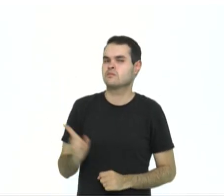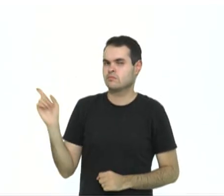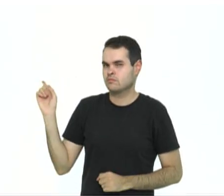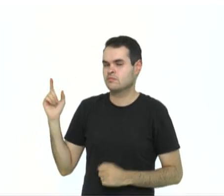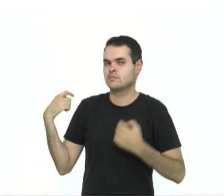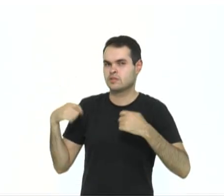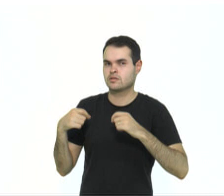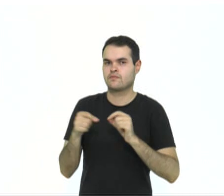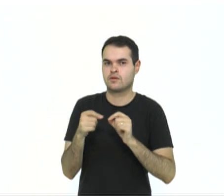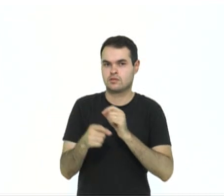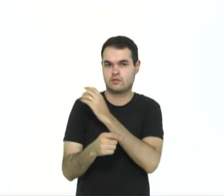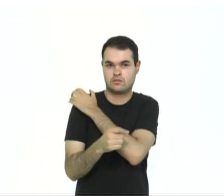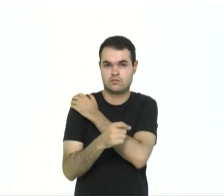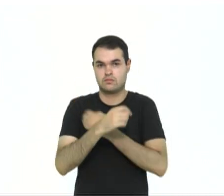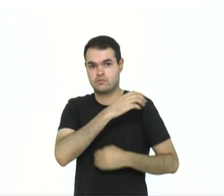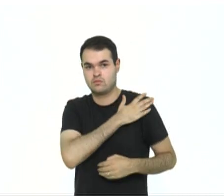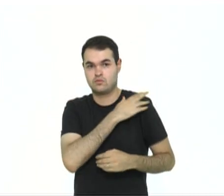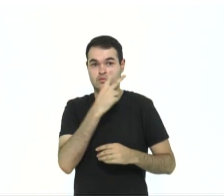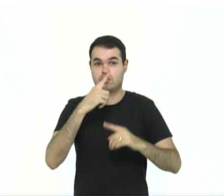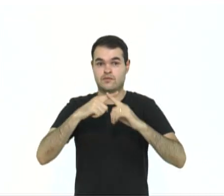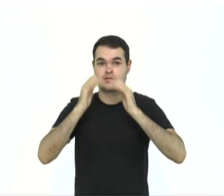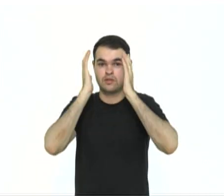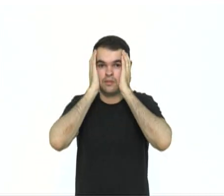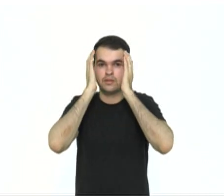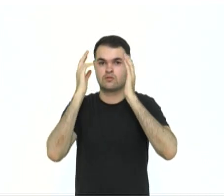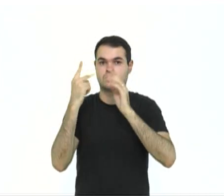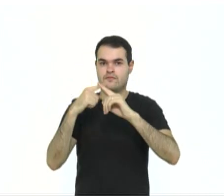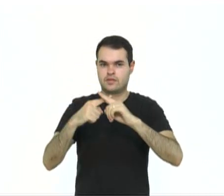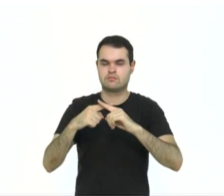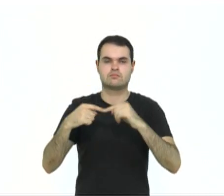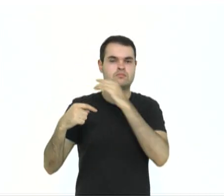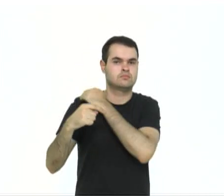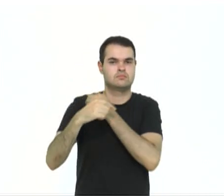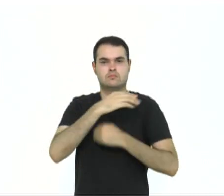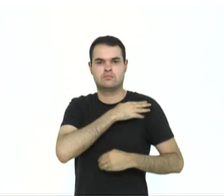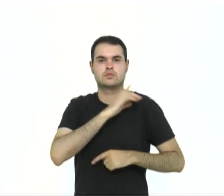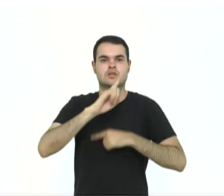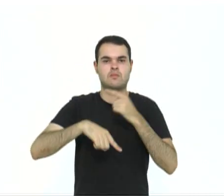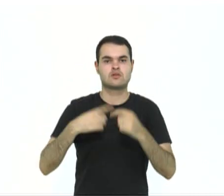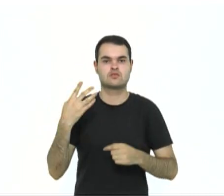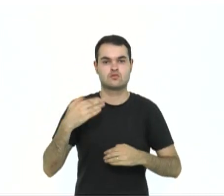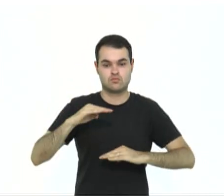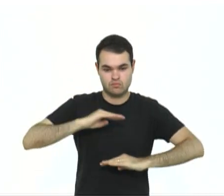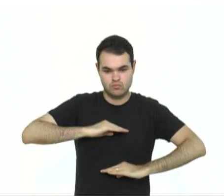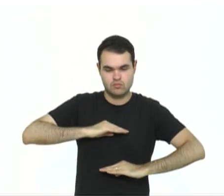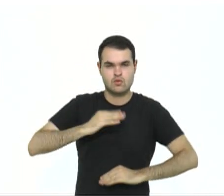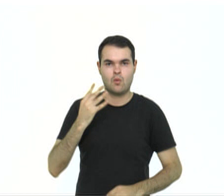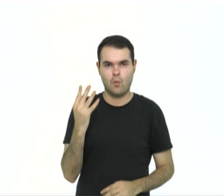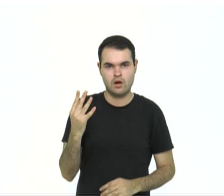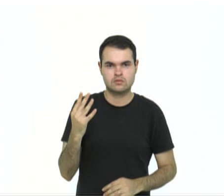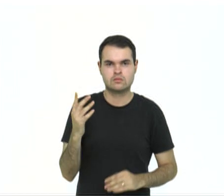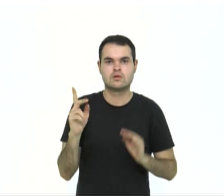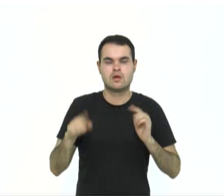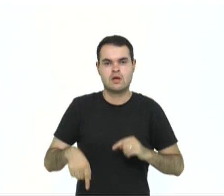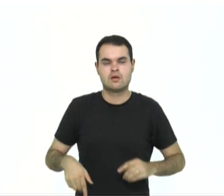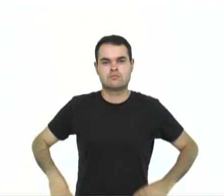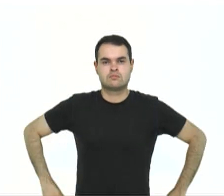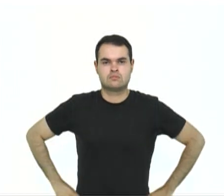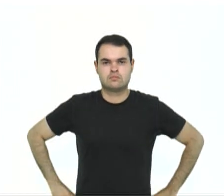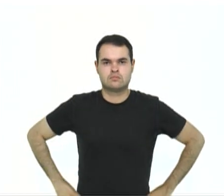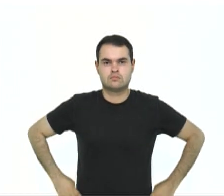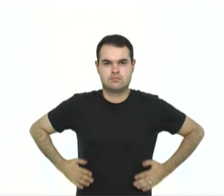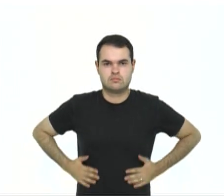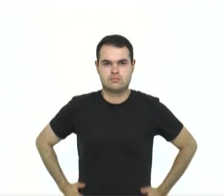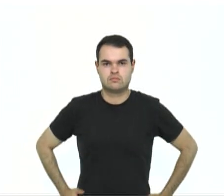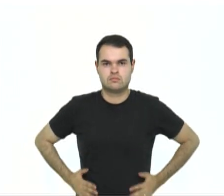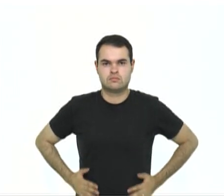o ombro com 2 vezes a largura da cabeça, e depois, no espaço número 4, a gente faz o quadril, né? Esse aqui vai